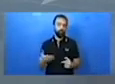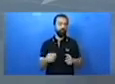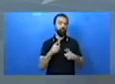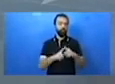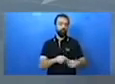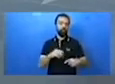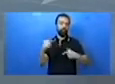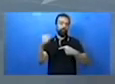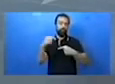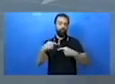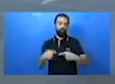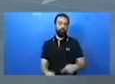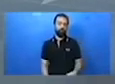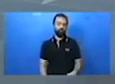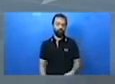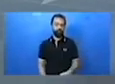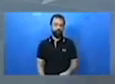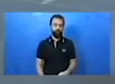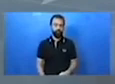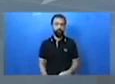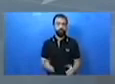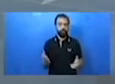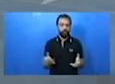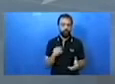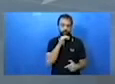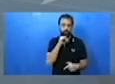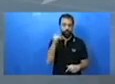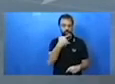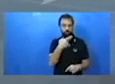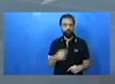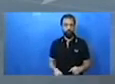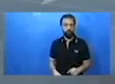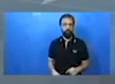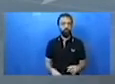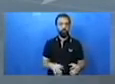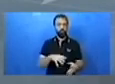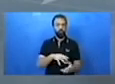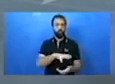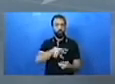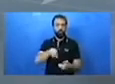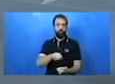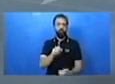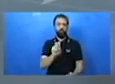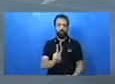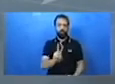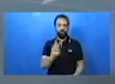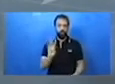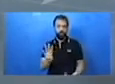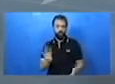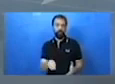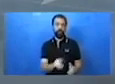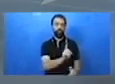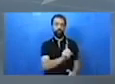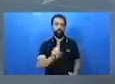pelo numerador. Por exemplo, nesse caso, eu tenho 24. Eu dividi em 3